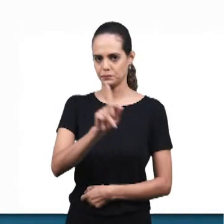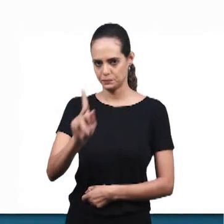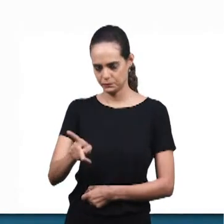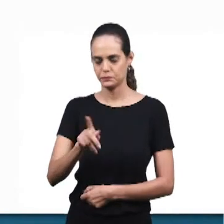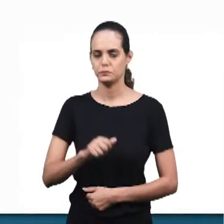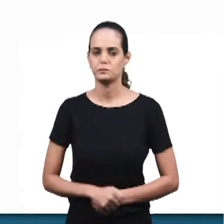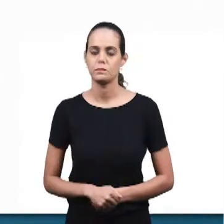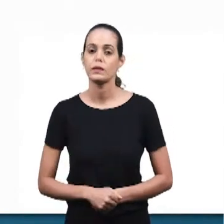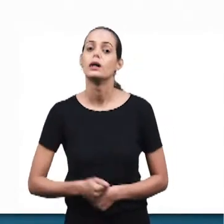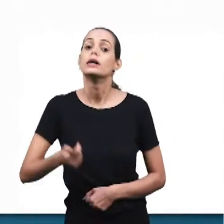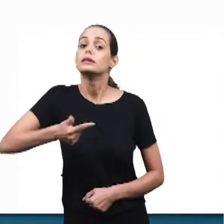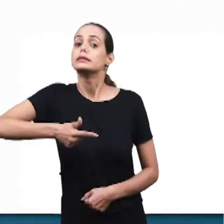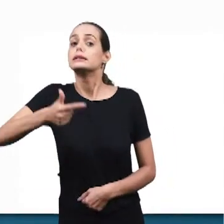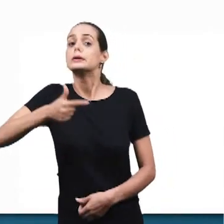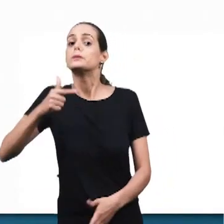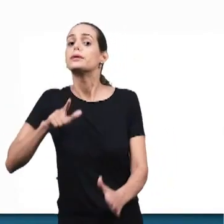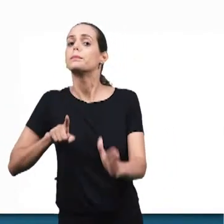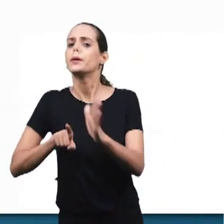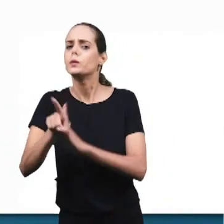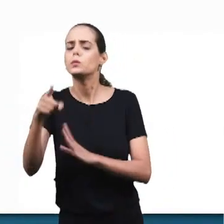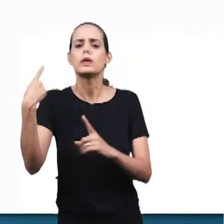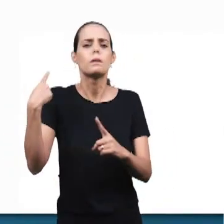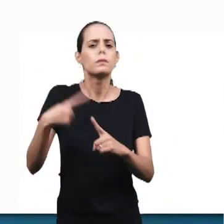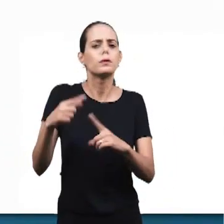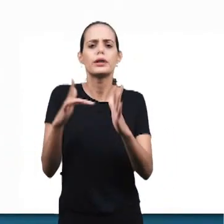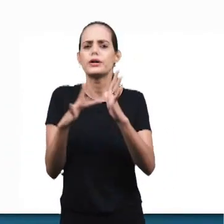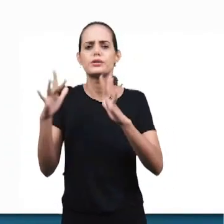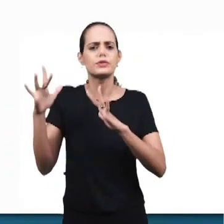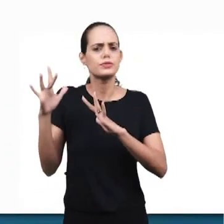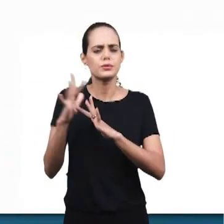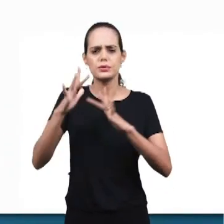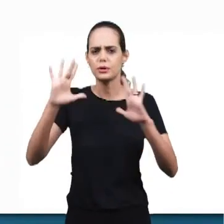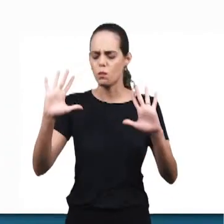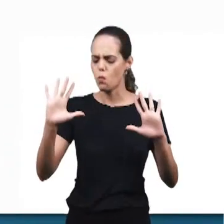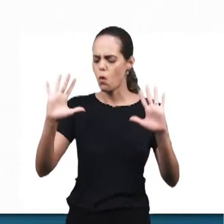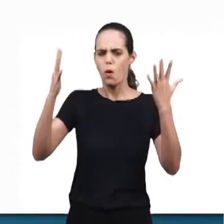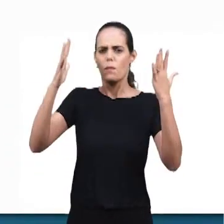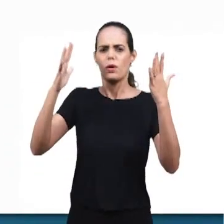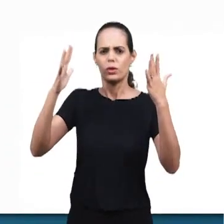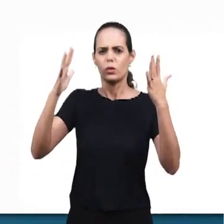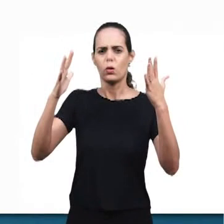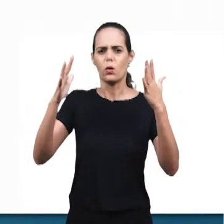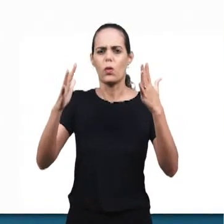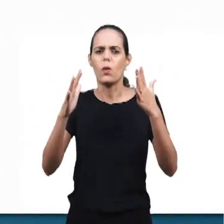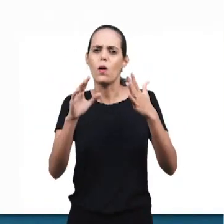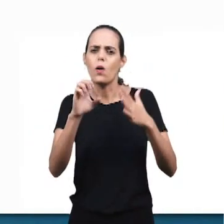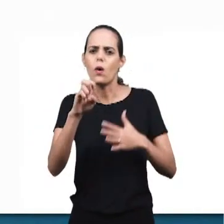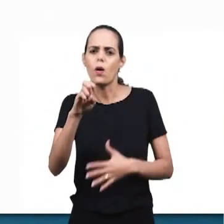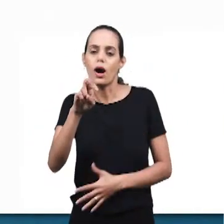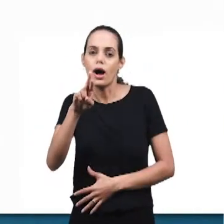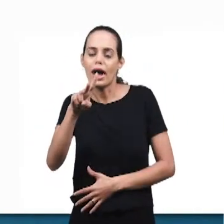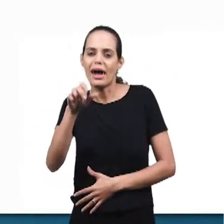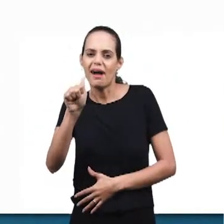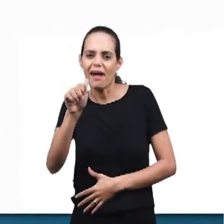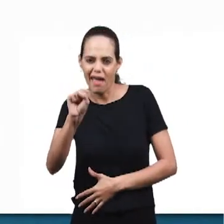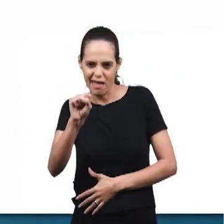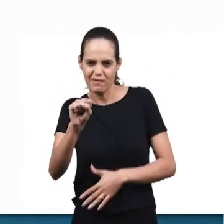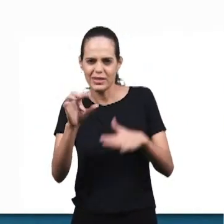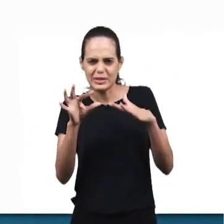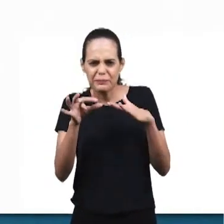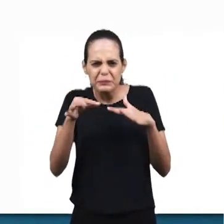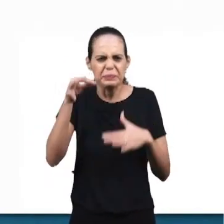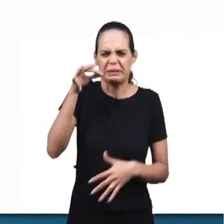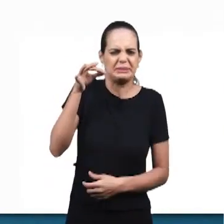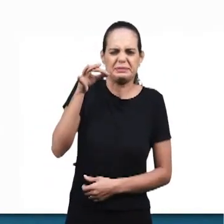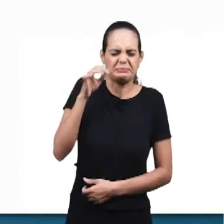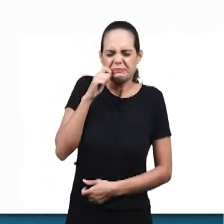segunda. A segunda diz assim: por que Jesus não comemorou a Páscoa com ervas amargosas?